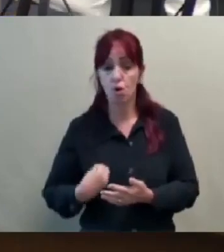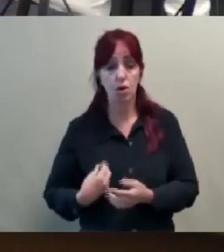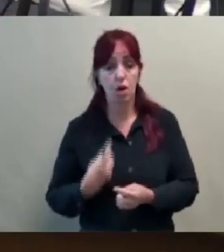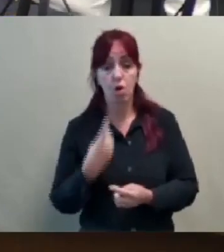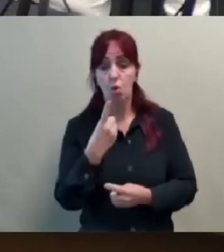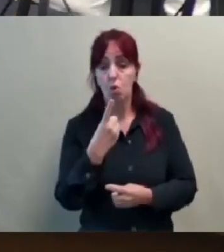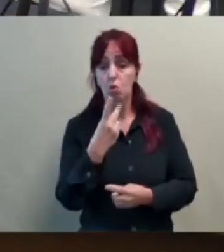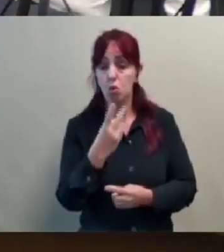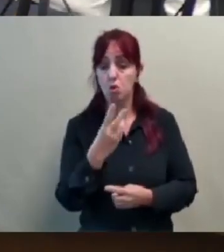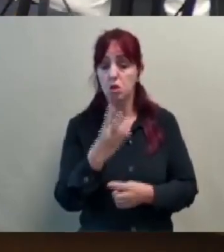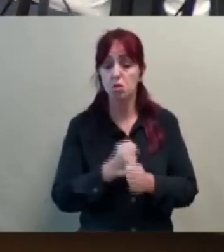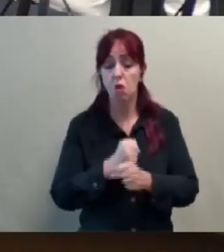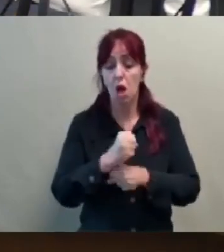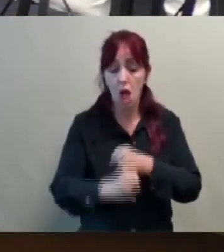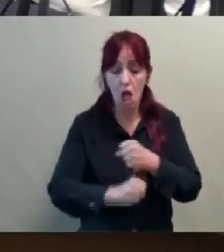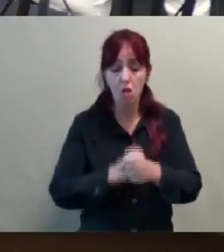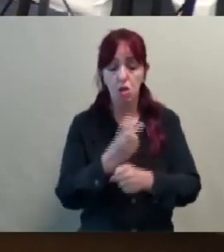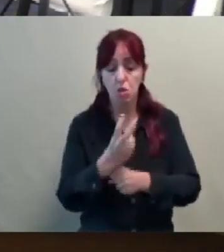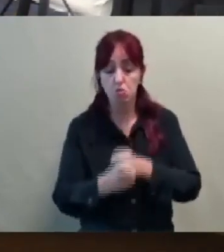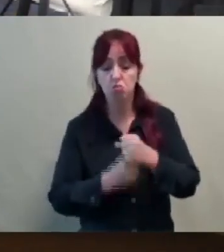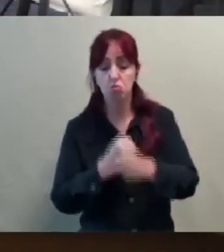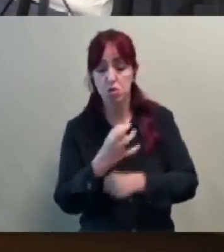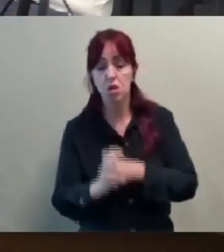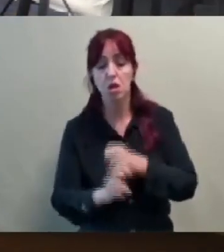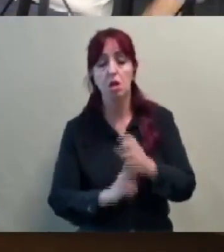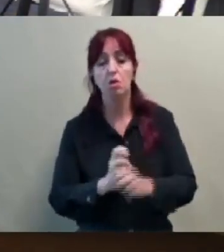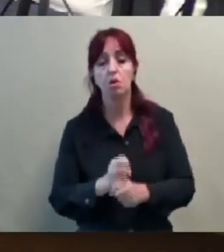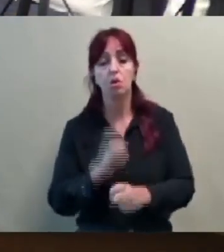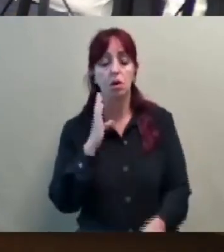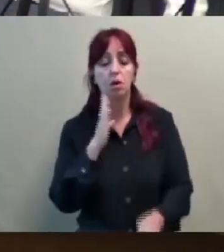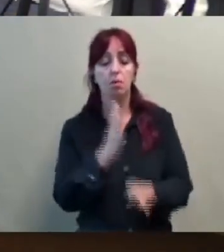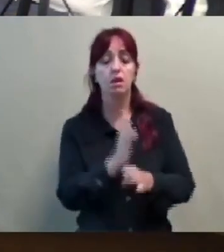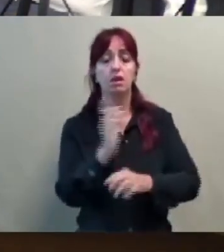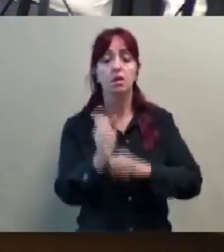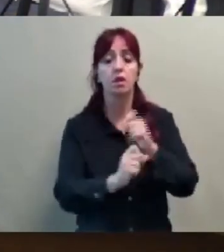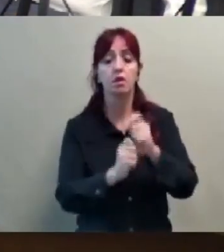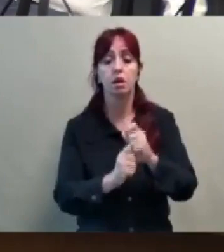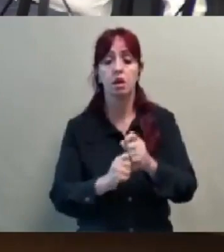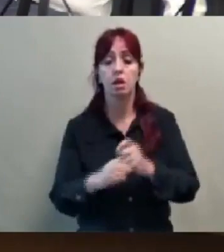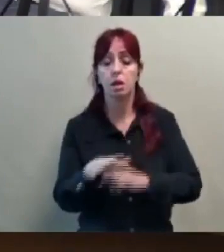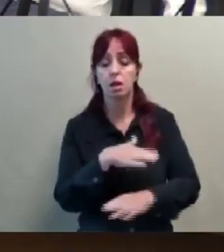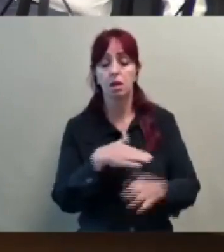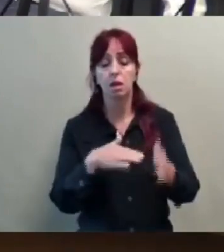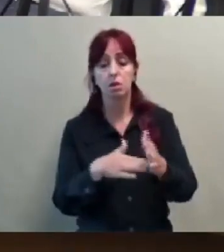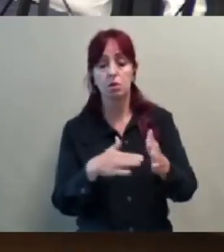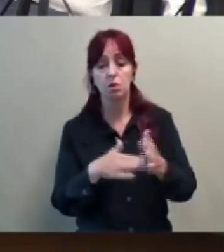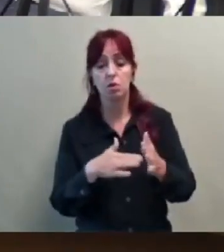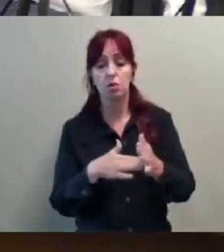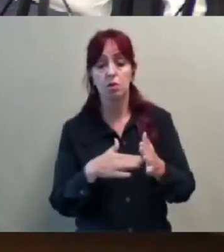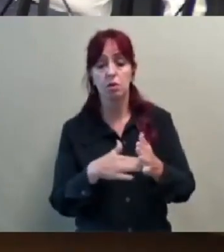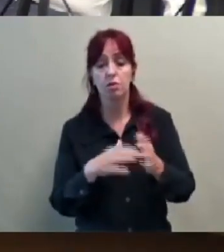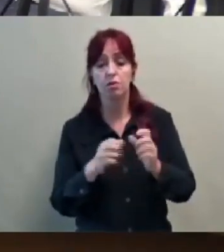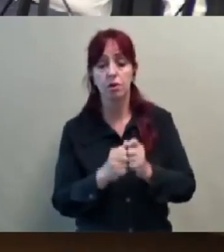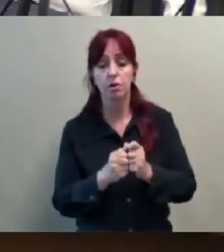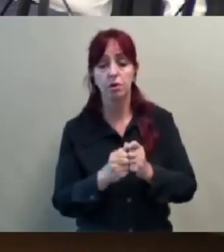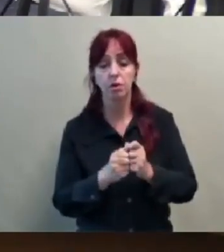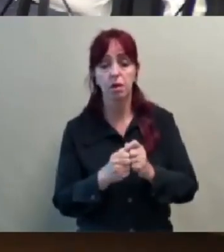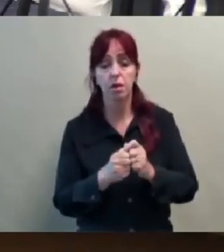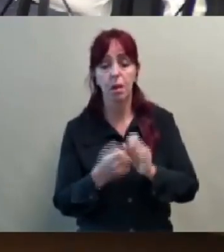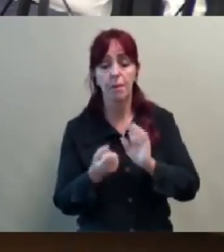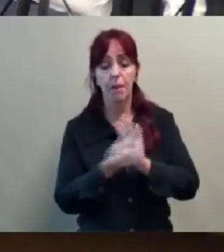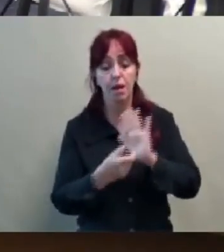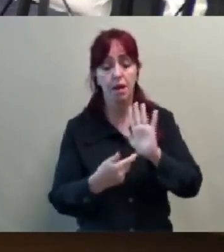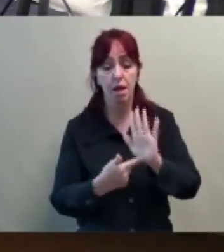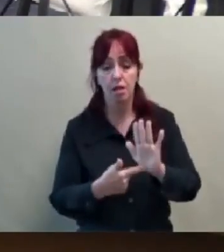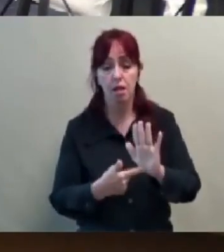três, quatro, cinco anos e se descobrir que tudo aquilo que foi colocado em peças de marketing não funcionam na prática.